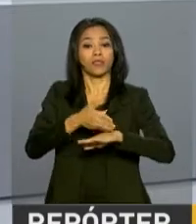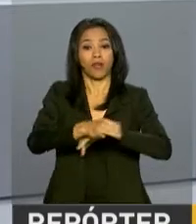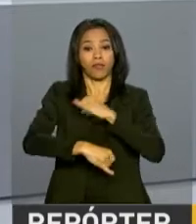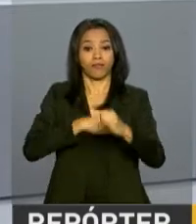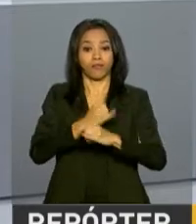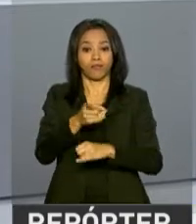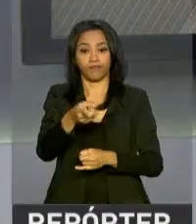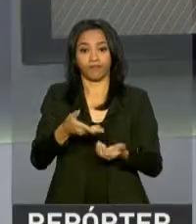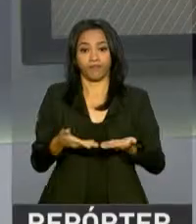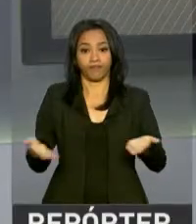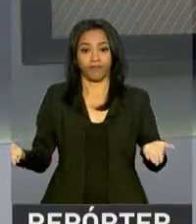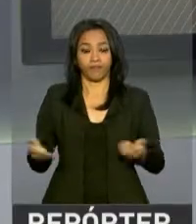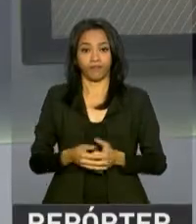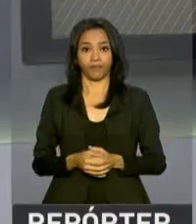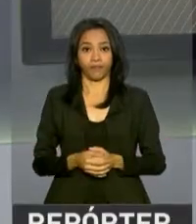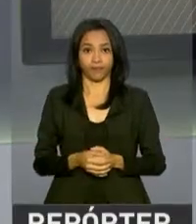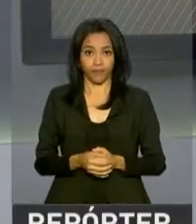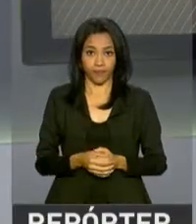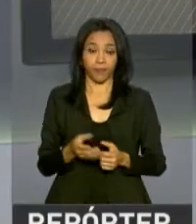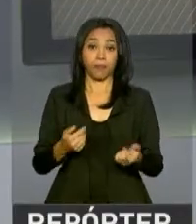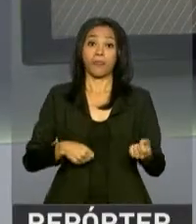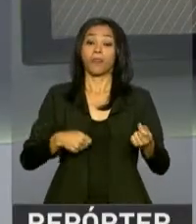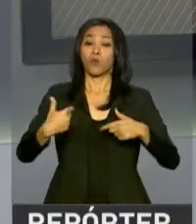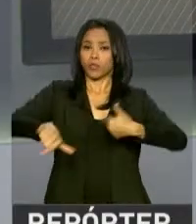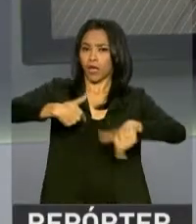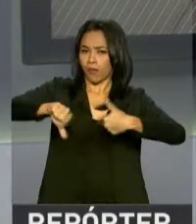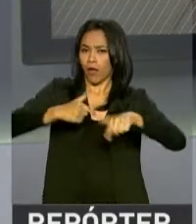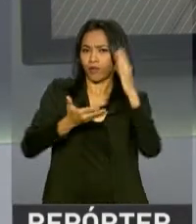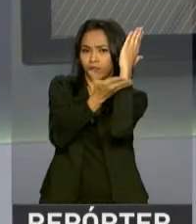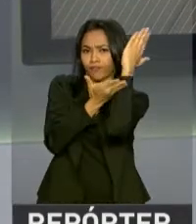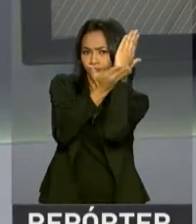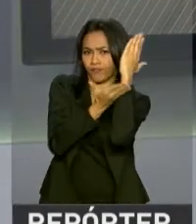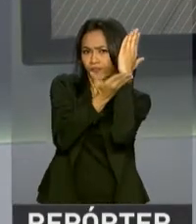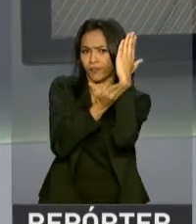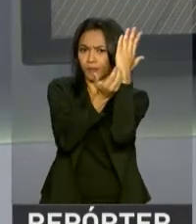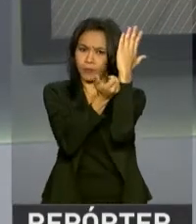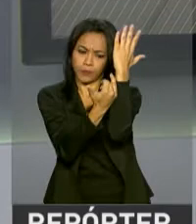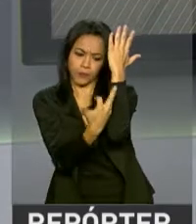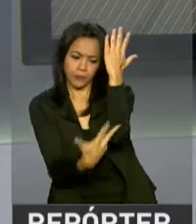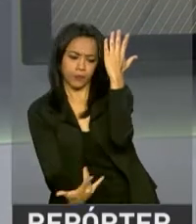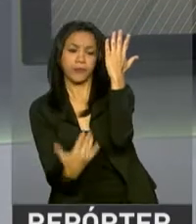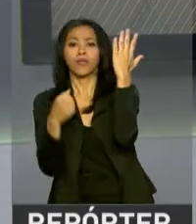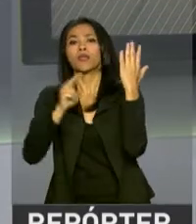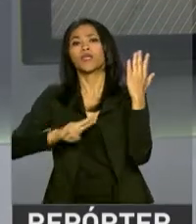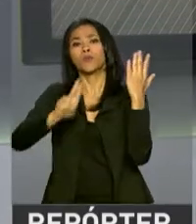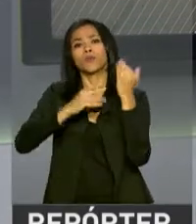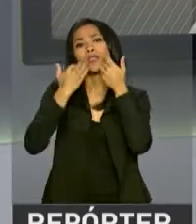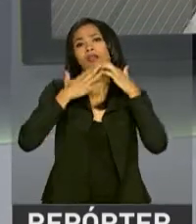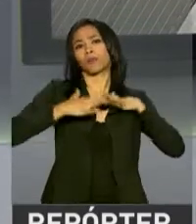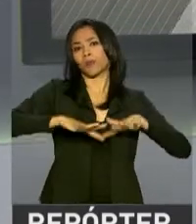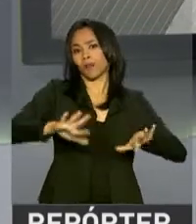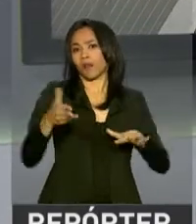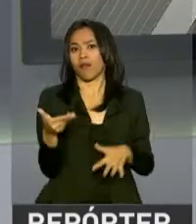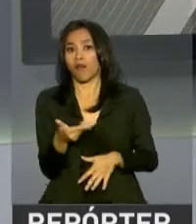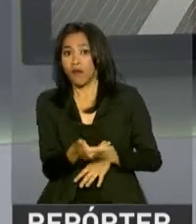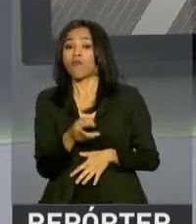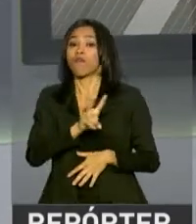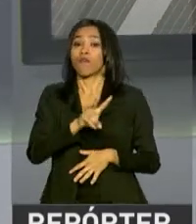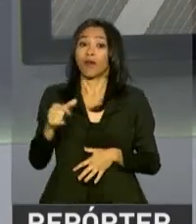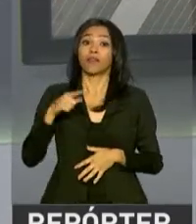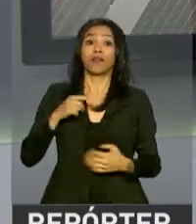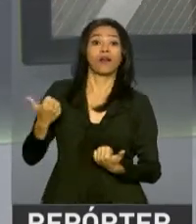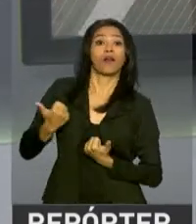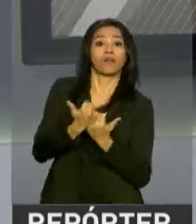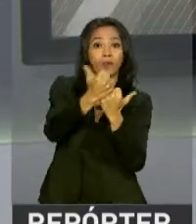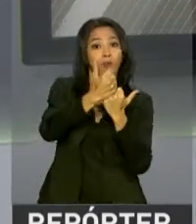internet o extrativismo uma profissão que faz uso dos recursos naturais de forma sustentável vai contar agora